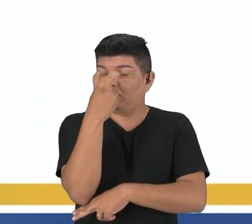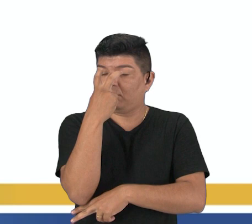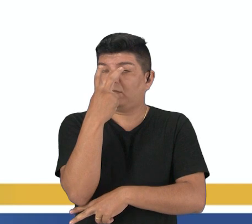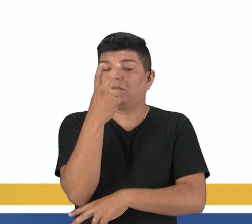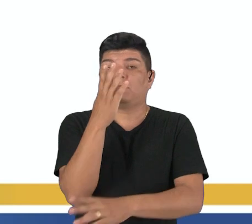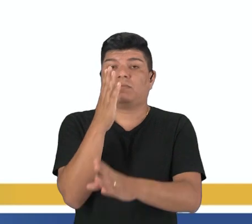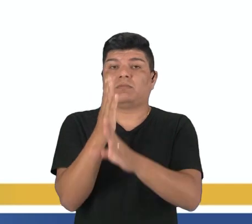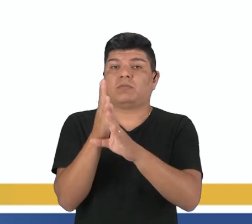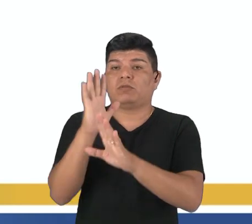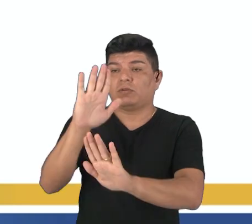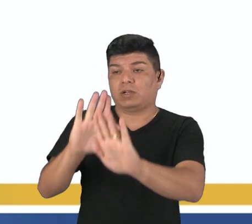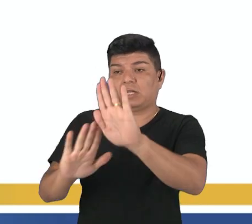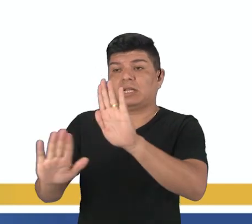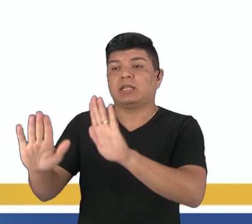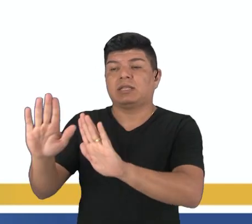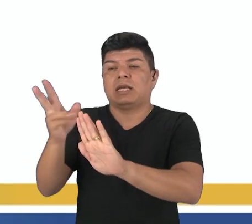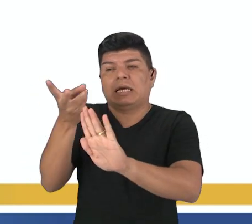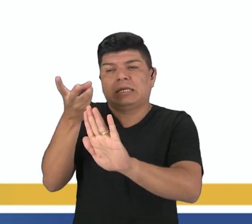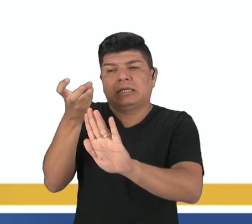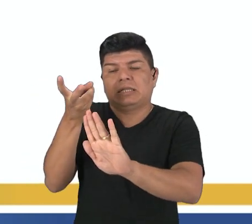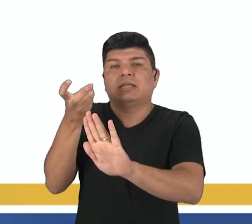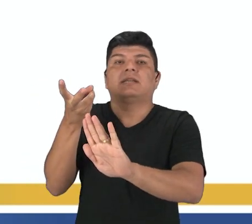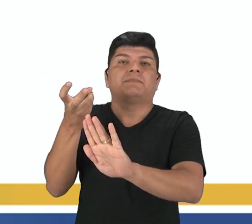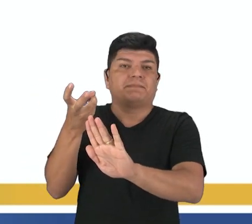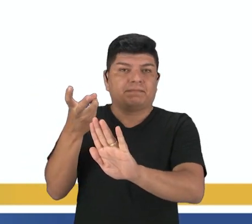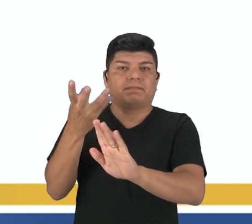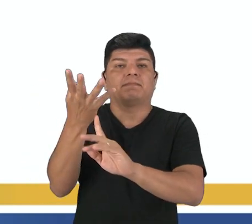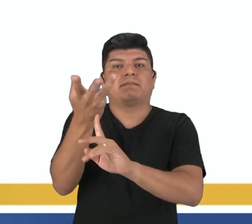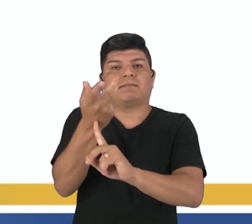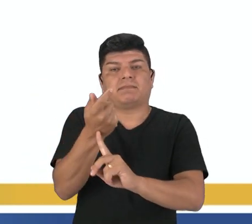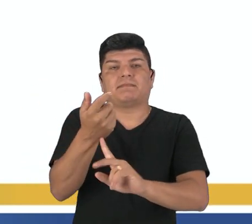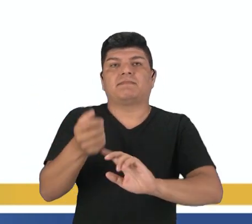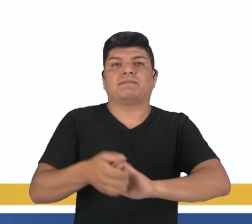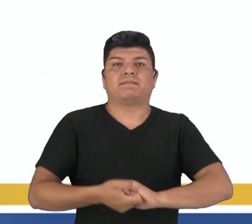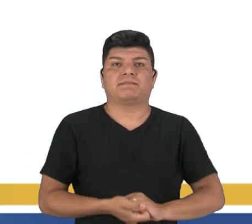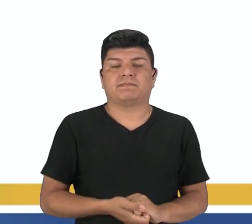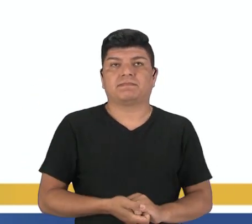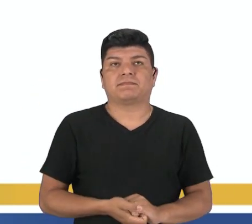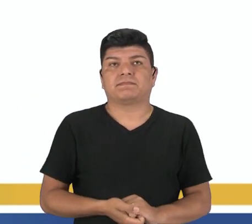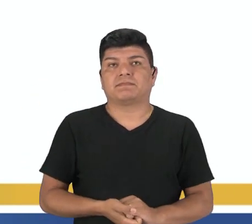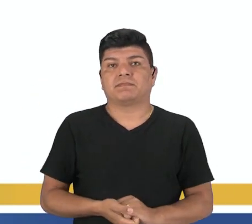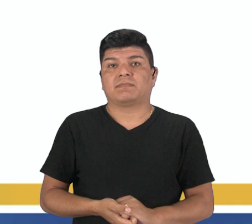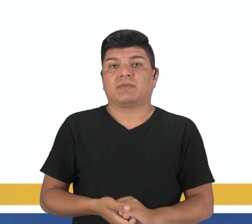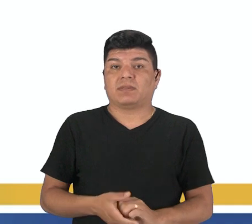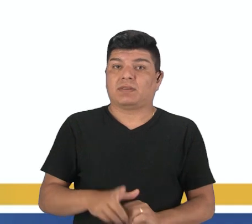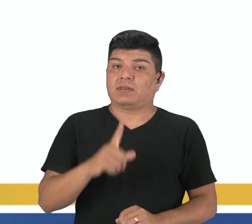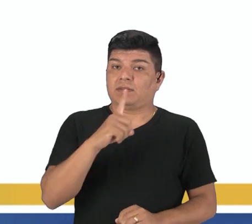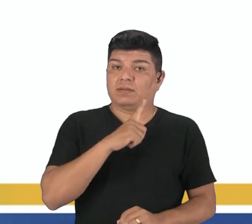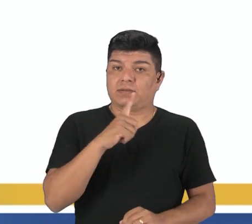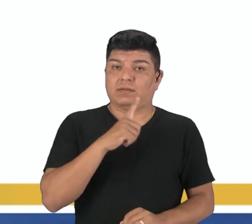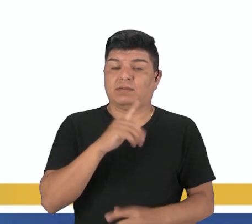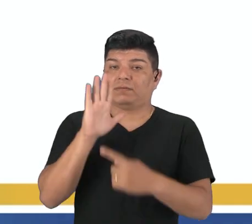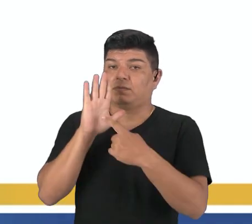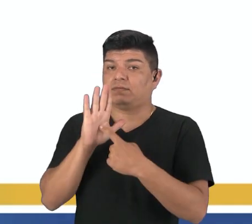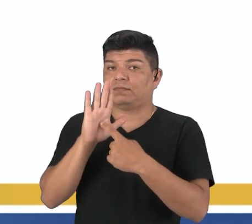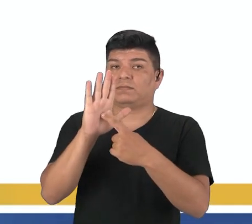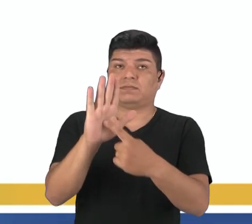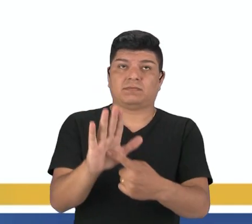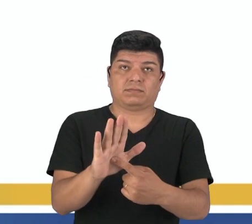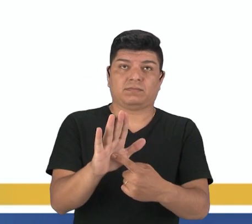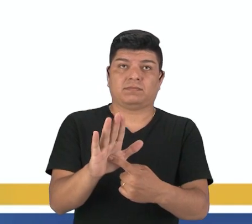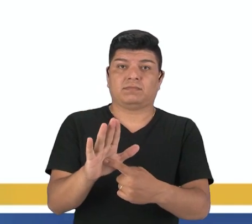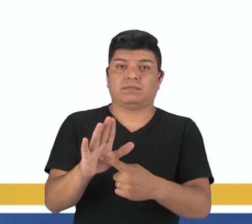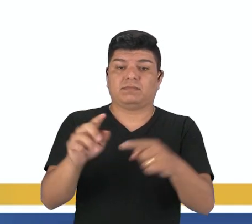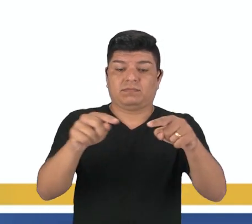do tato, pode perceber a obra de arte. E eu tenho, junto com essas exposições, eu tenho